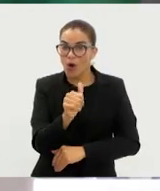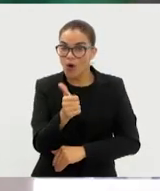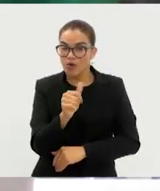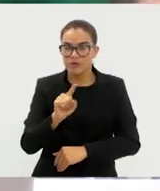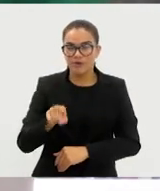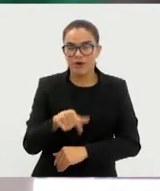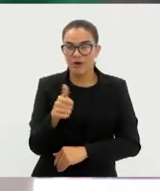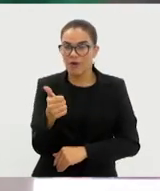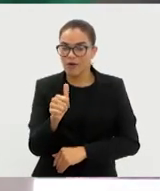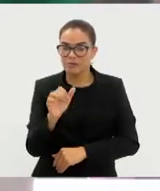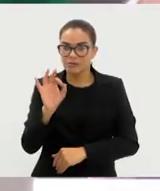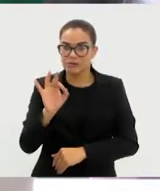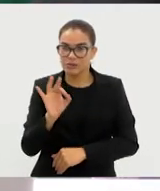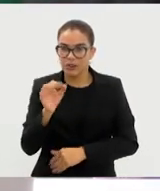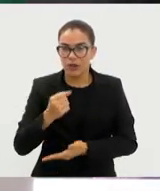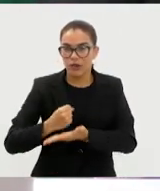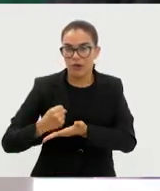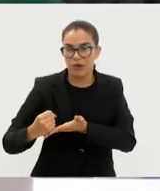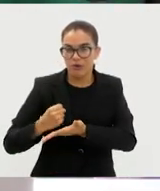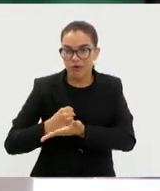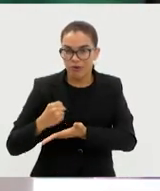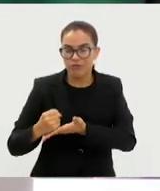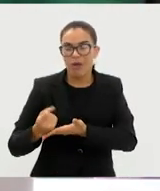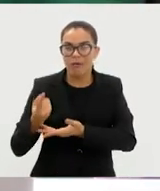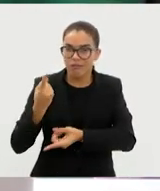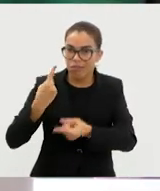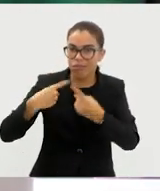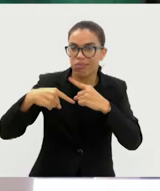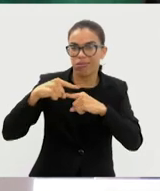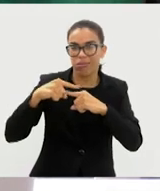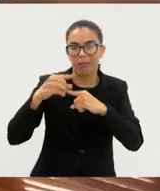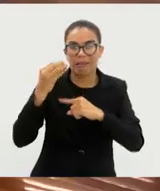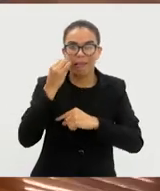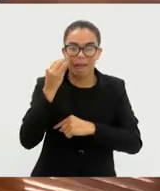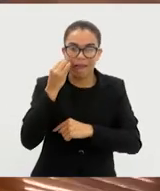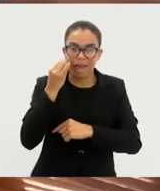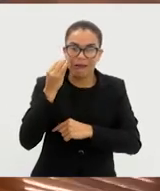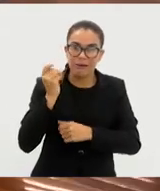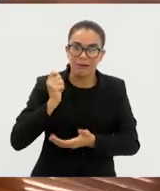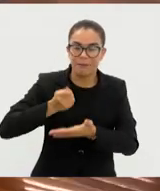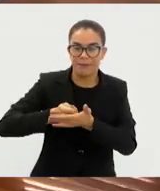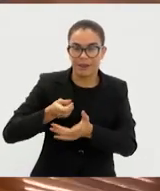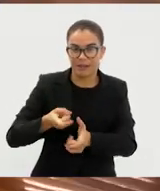do contrato pactuado no regime de recuperação fiscal.